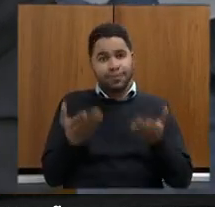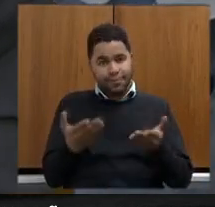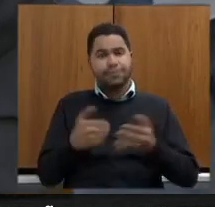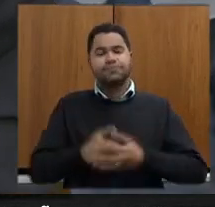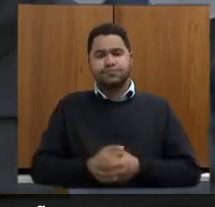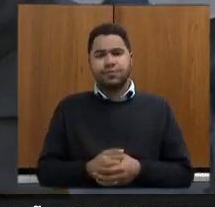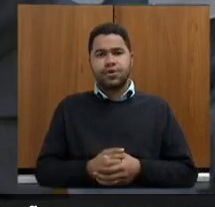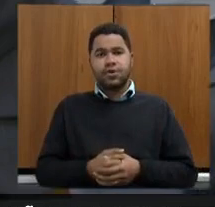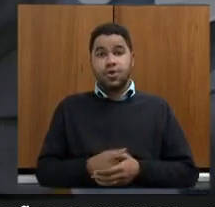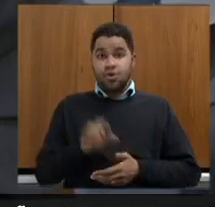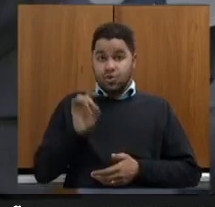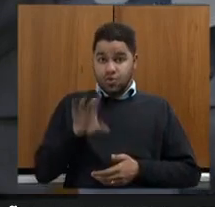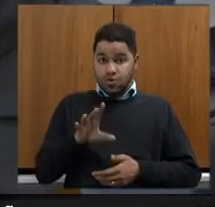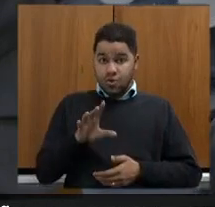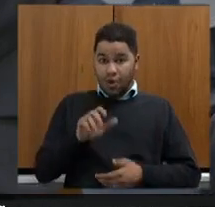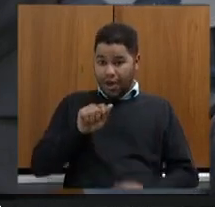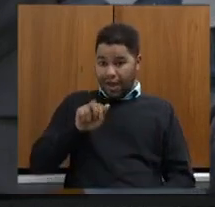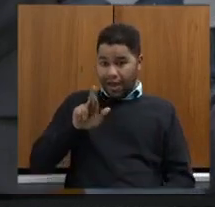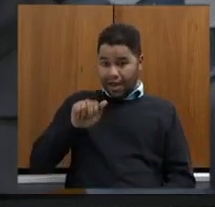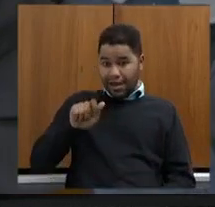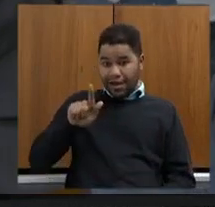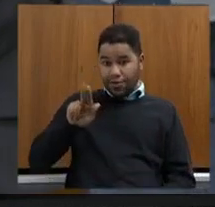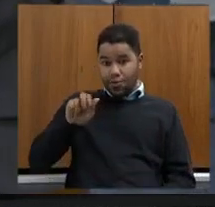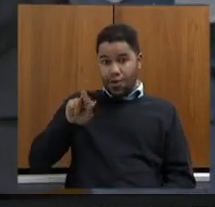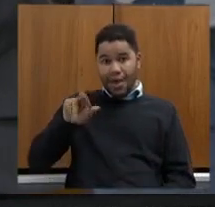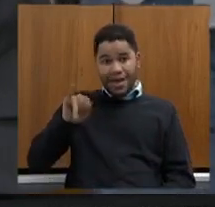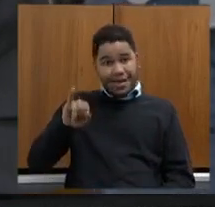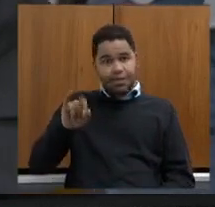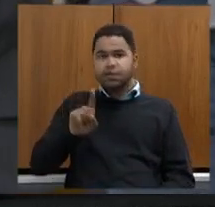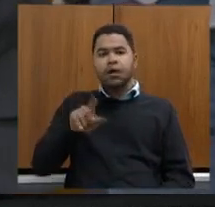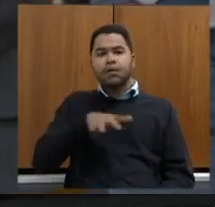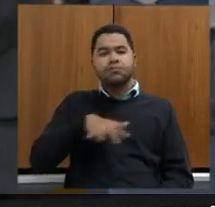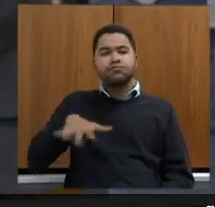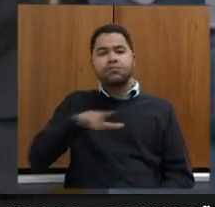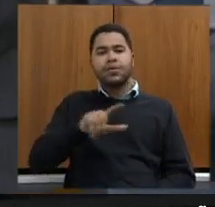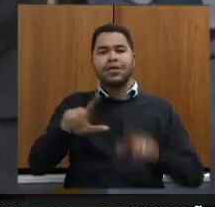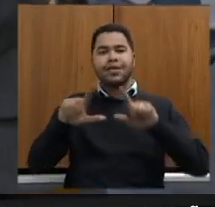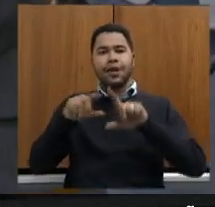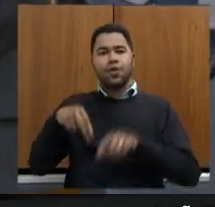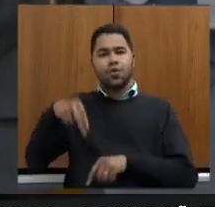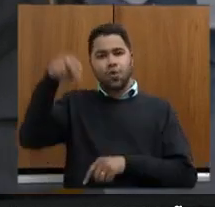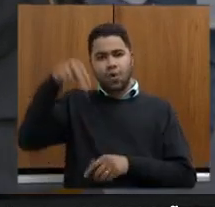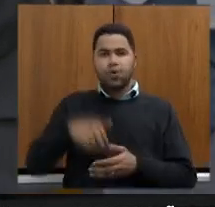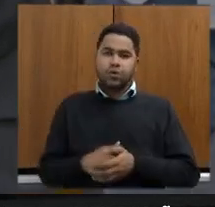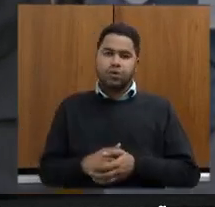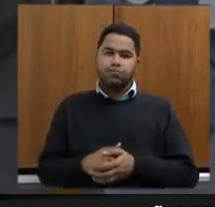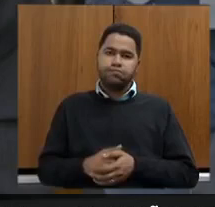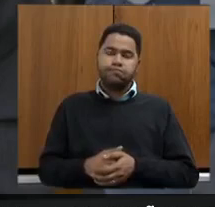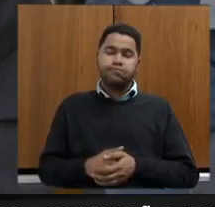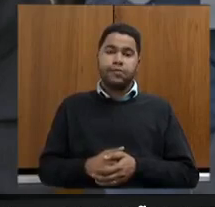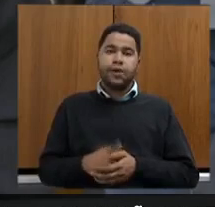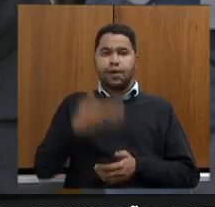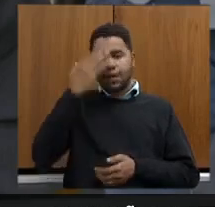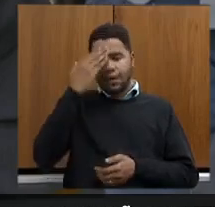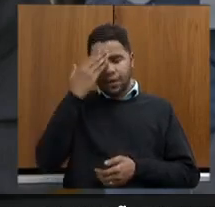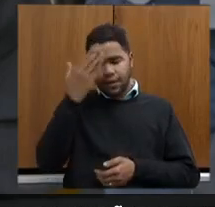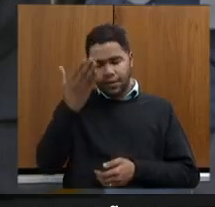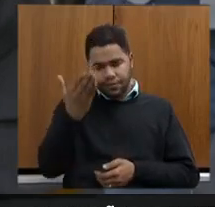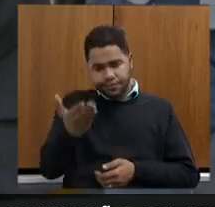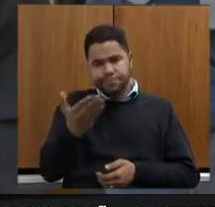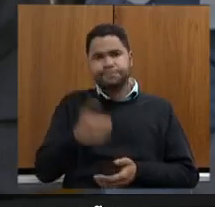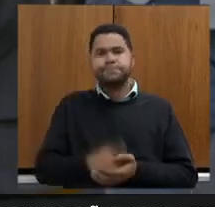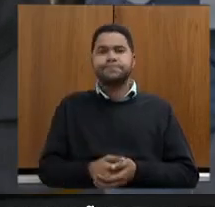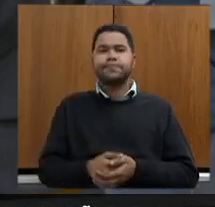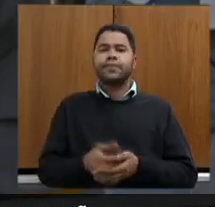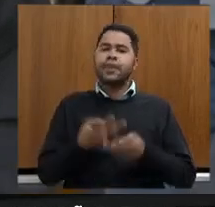não somente por Araguari mas por toda a região do Triângulo Norte que será atendido agradeço vossa